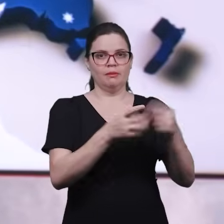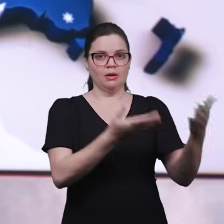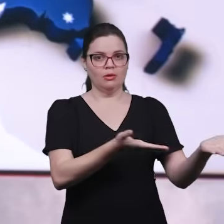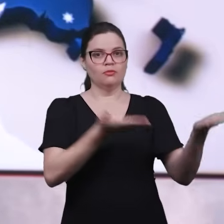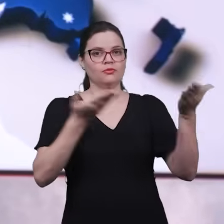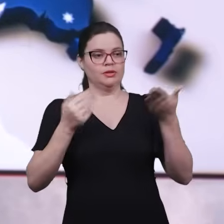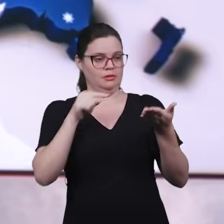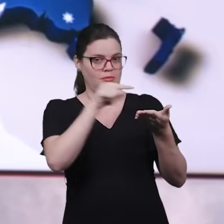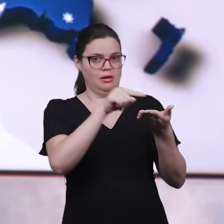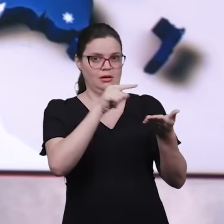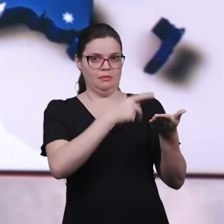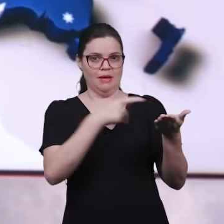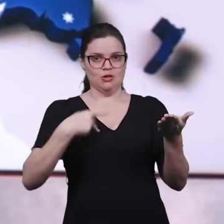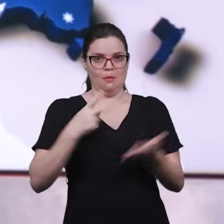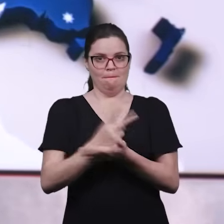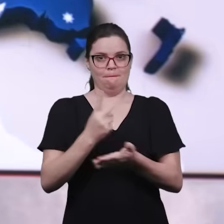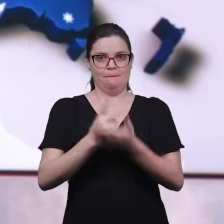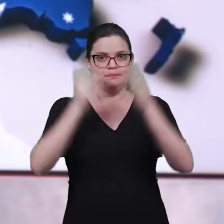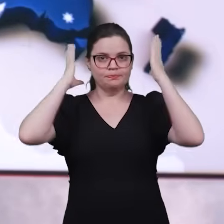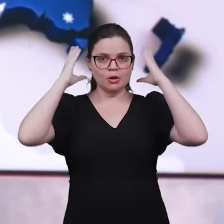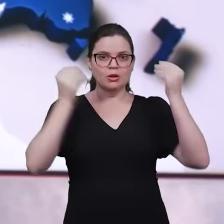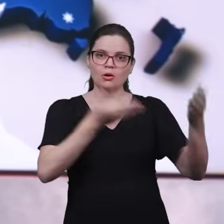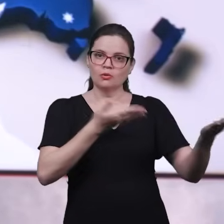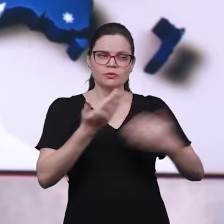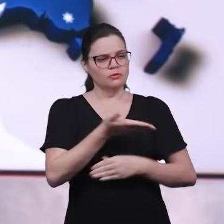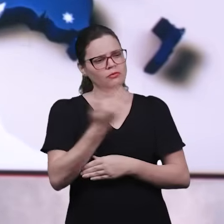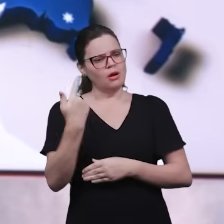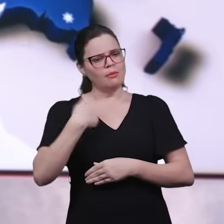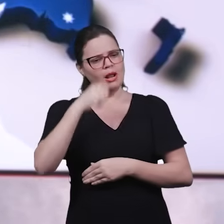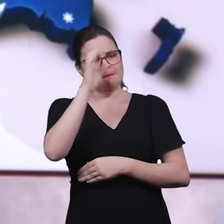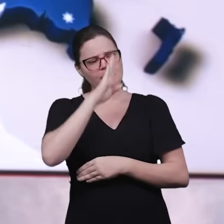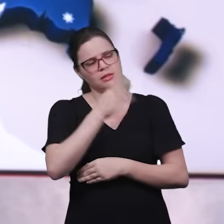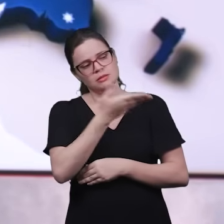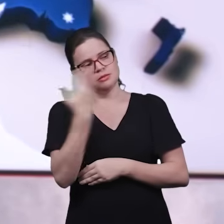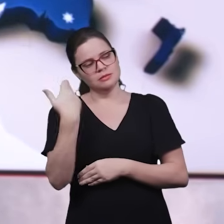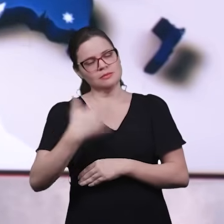convidamos esse pastor da Holanda para vir ao Brasil.